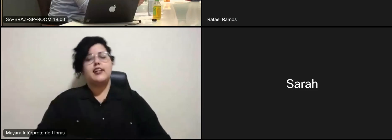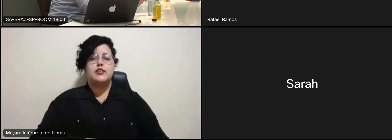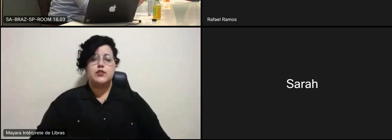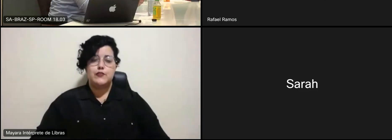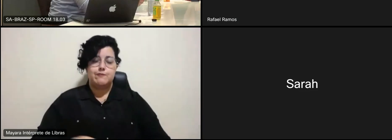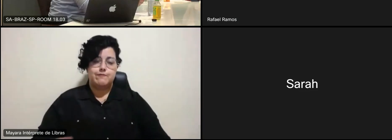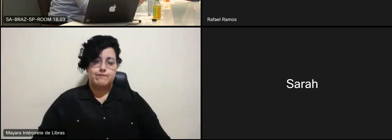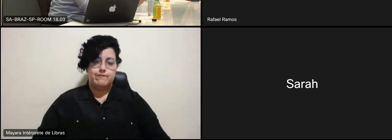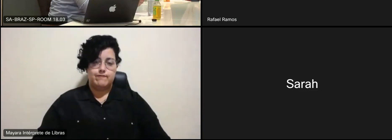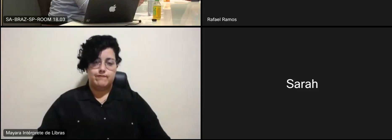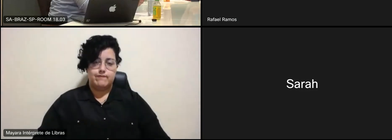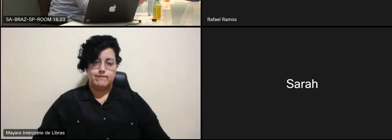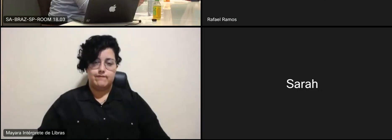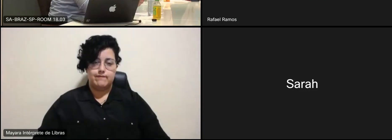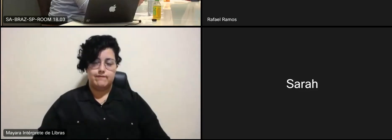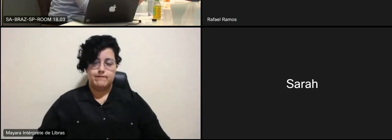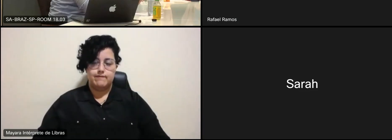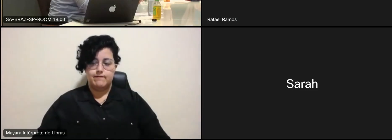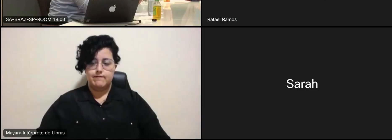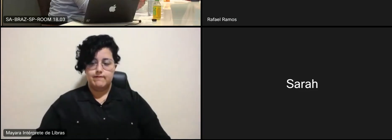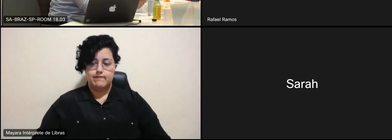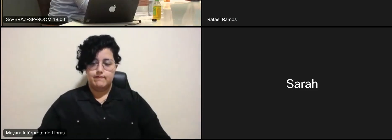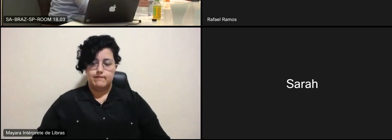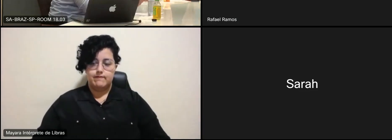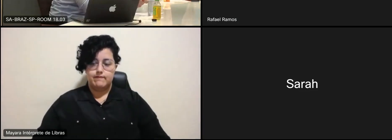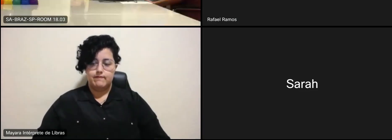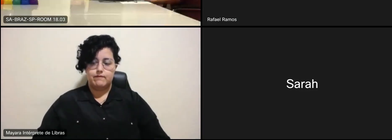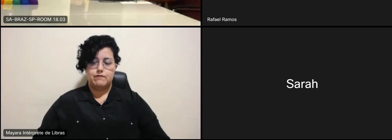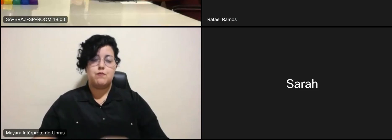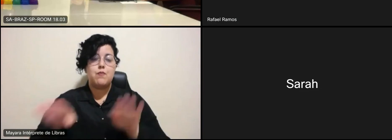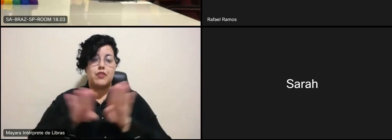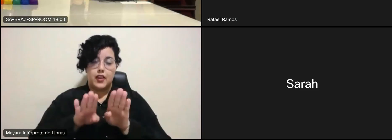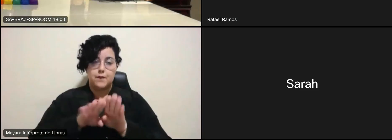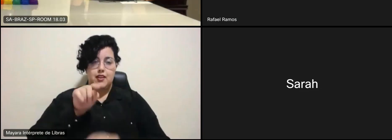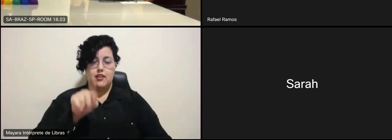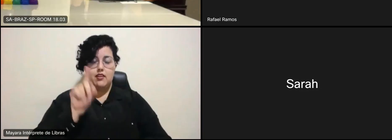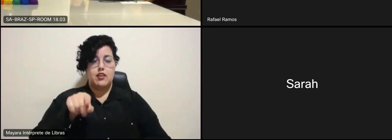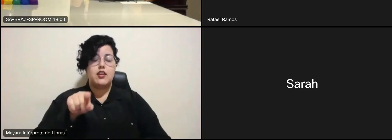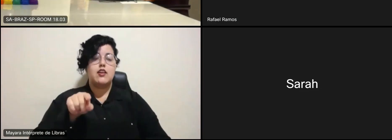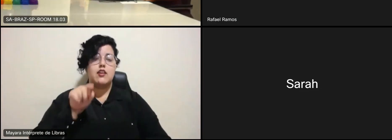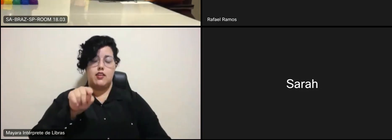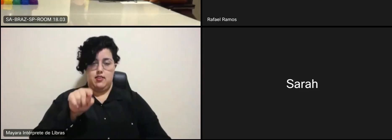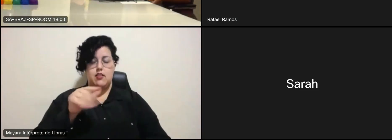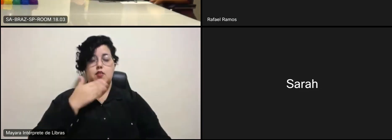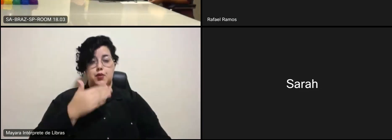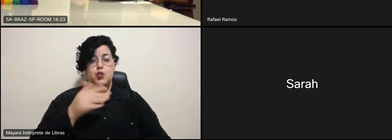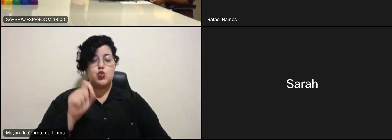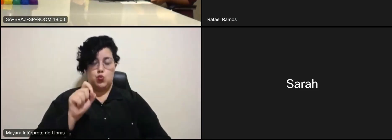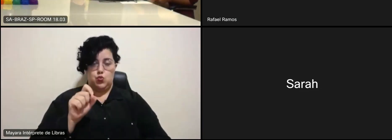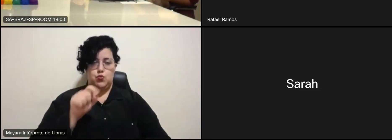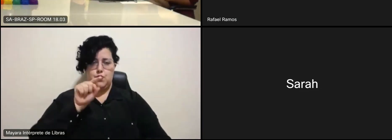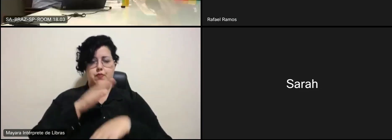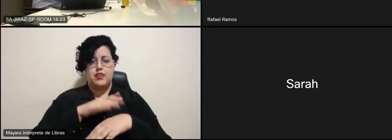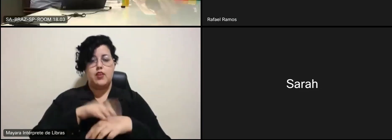Você? Não, no No chat. chat. Ah, não. Chegou a pergunta? Ah, peraí, que a gente já puxa a pergunta, gente, No final. rapidinho. Eu queria só agradecer,